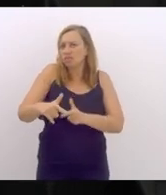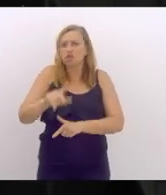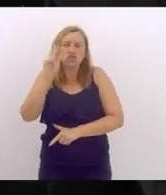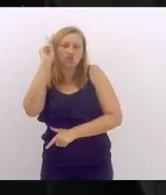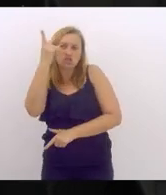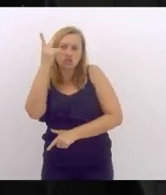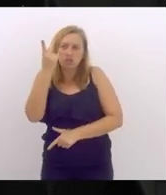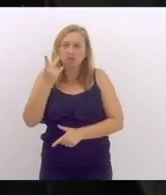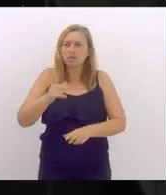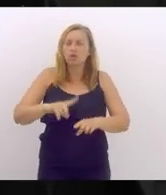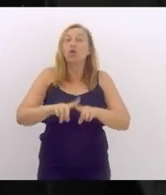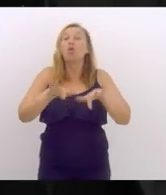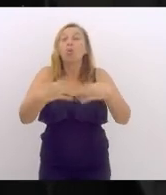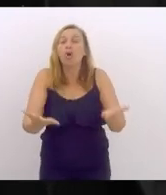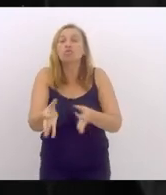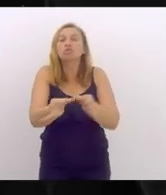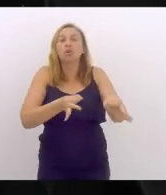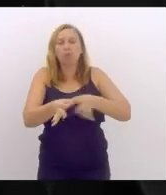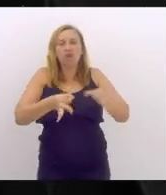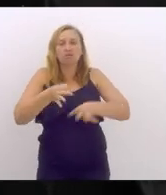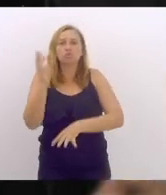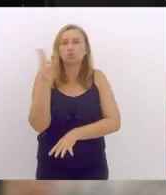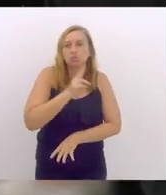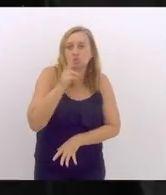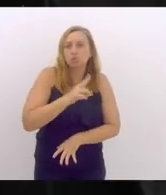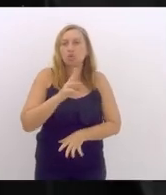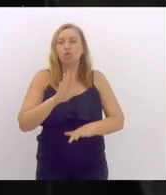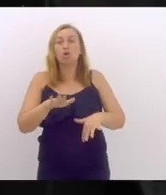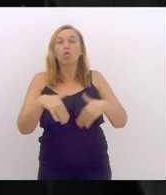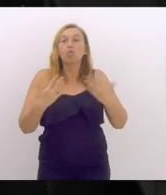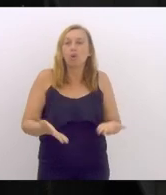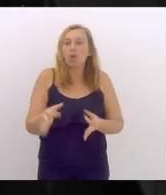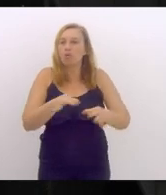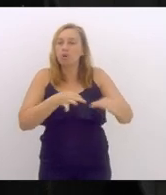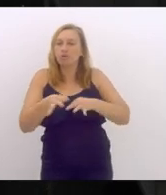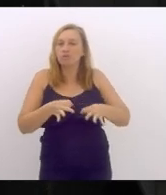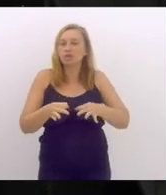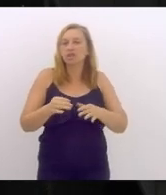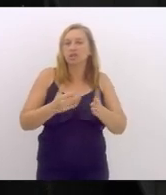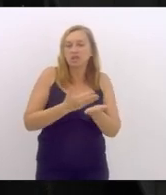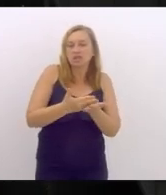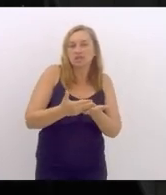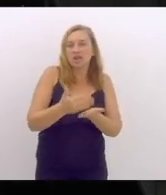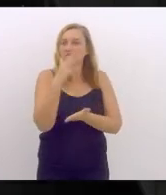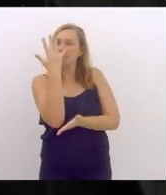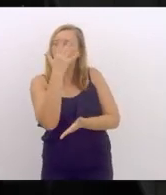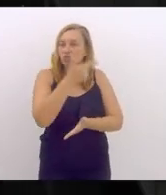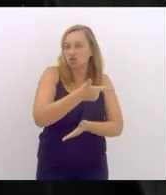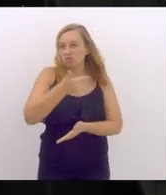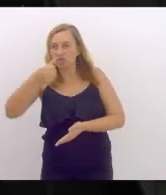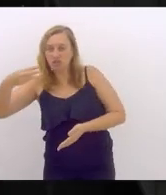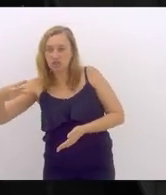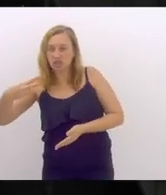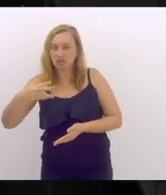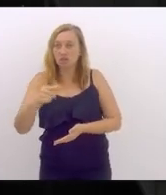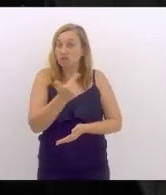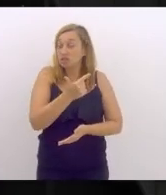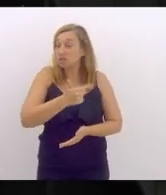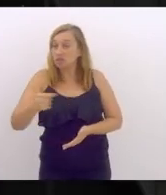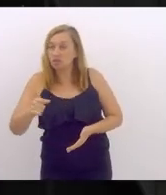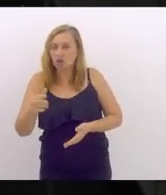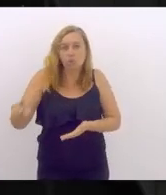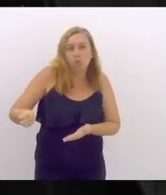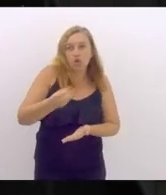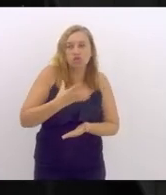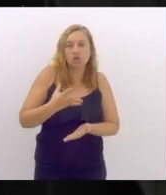do estado qual é o seu plano emergencial é o seu plano b para partir de fevereiro de 23 quando nós não teremos seguramente uma